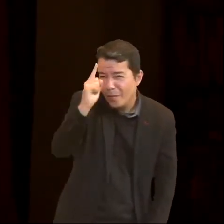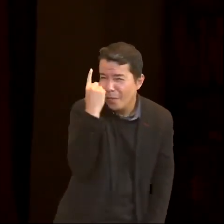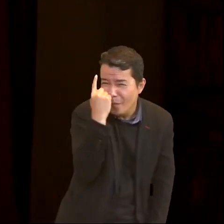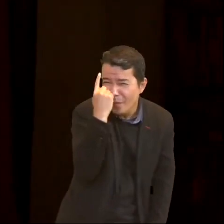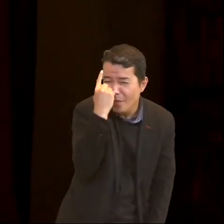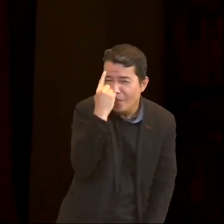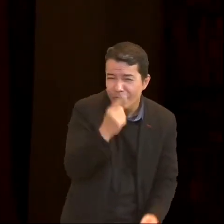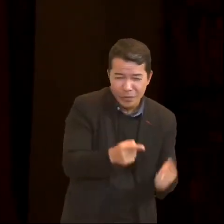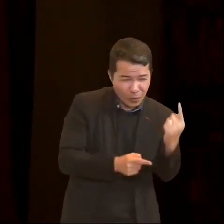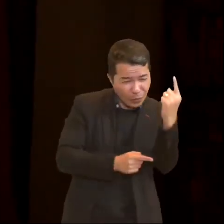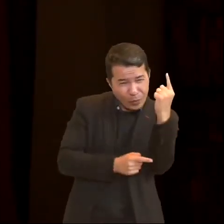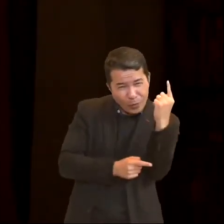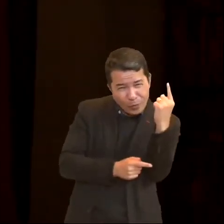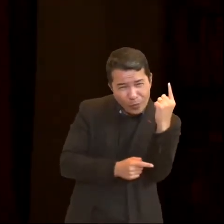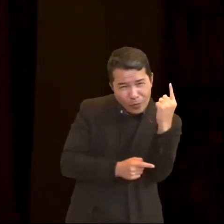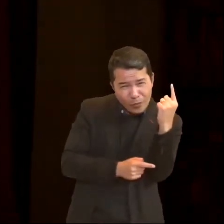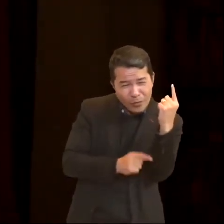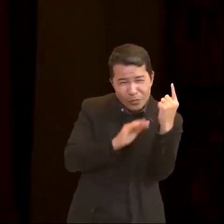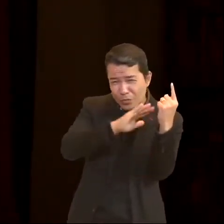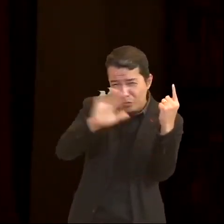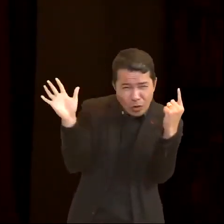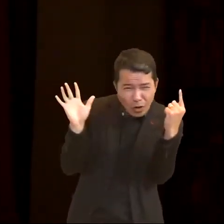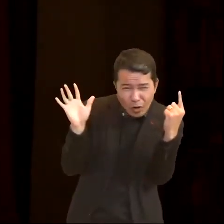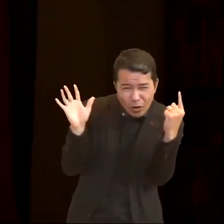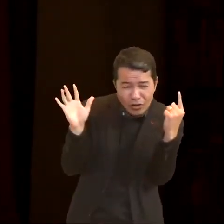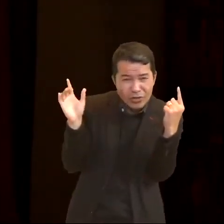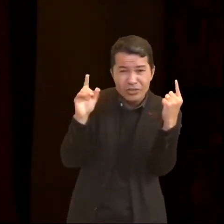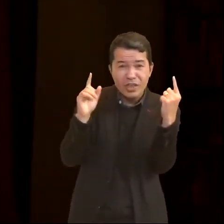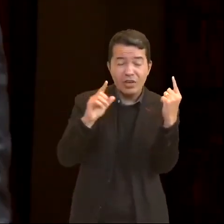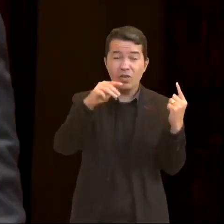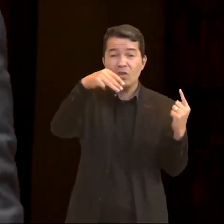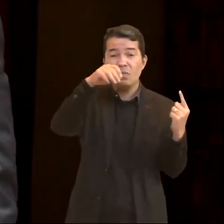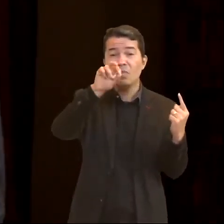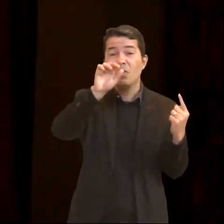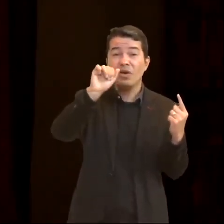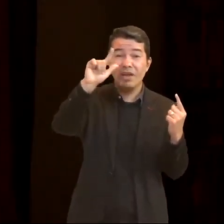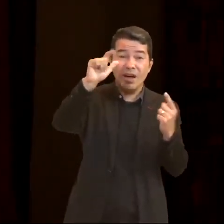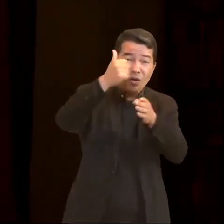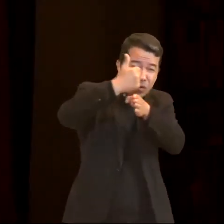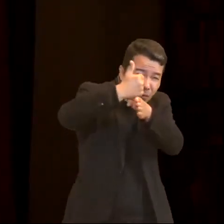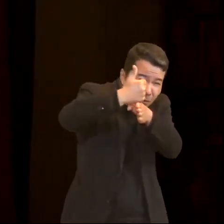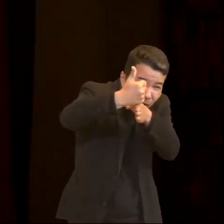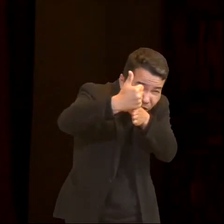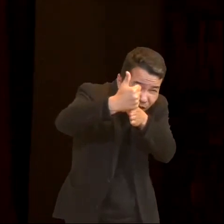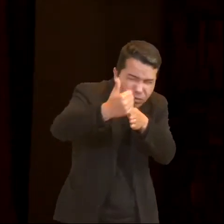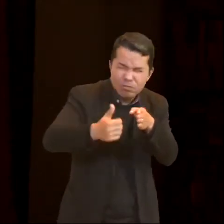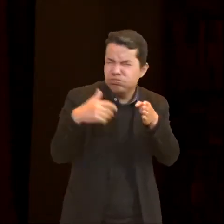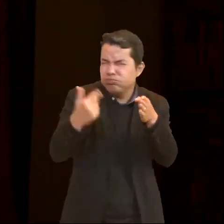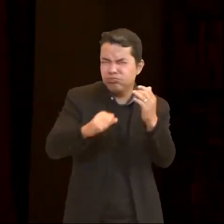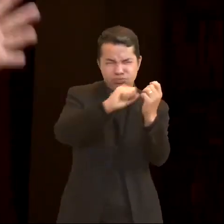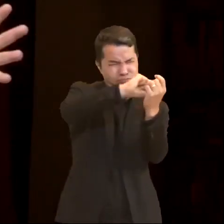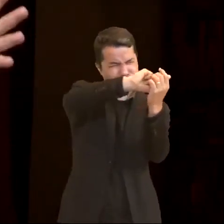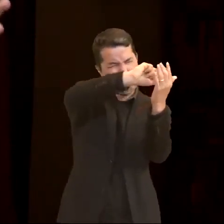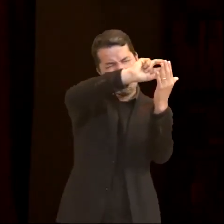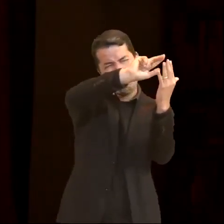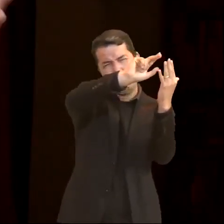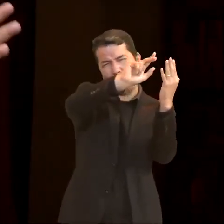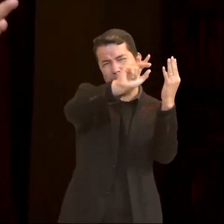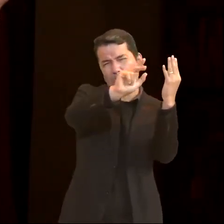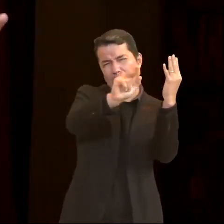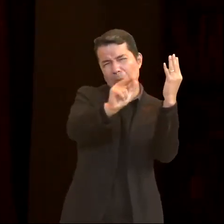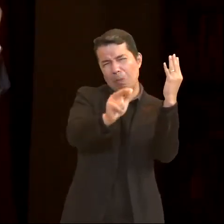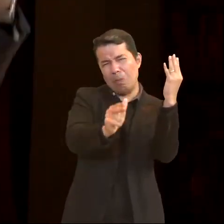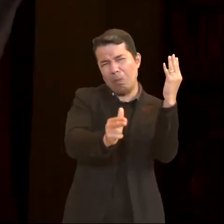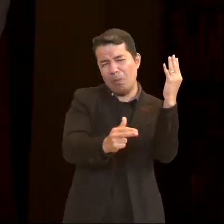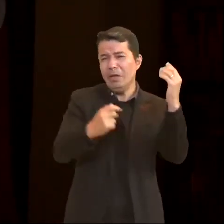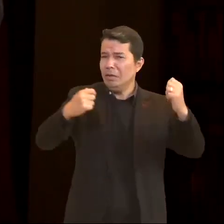em apenas algumas das dimensões da minha vida. Ao contrário, todas as áreas da